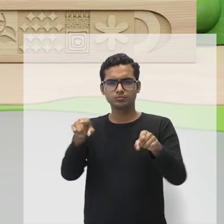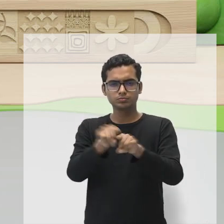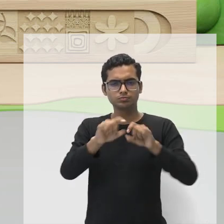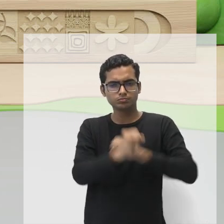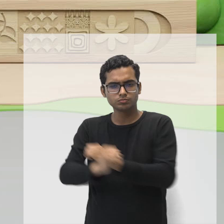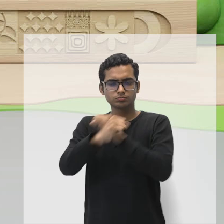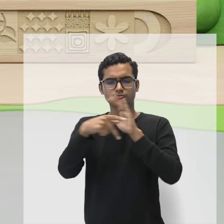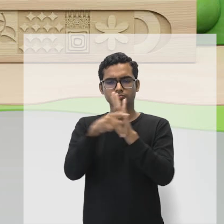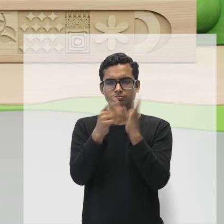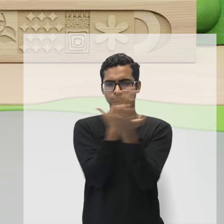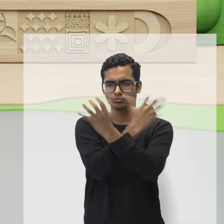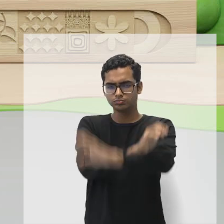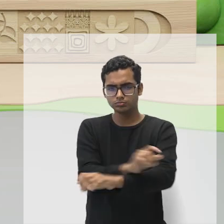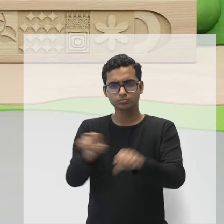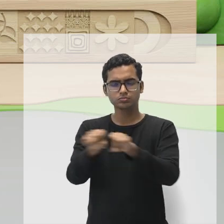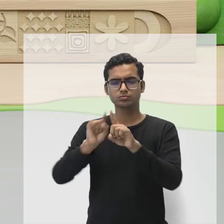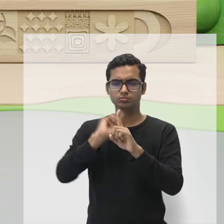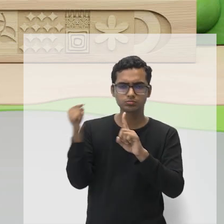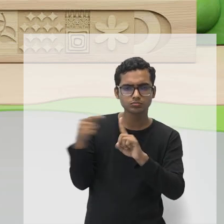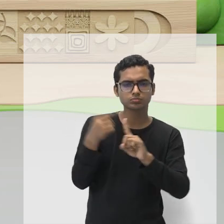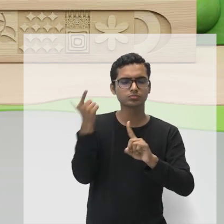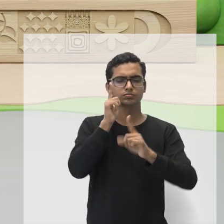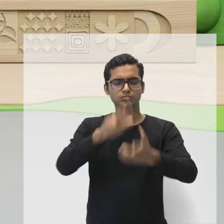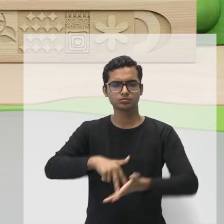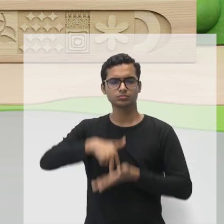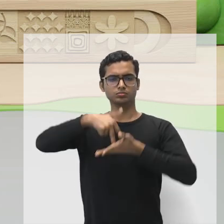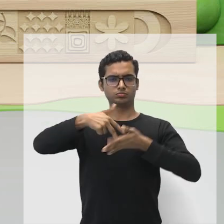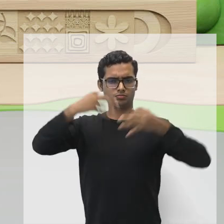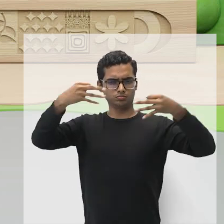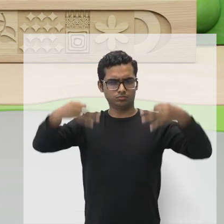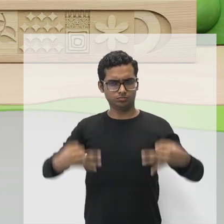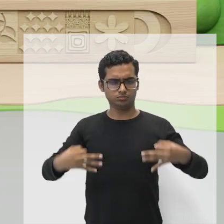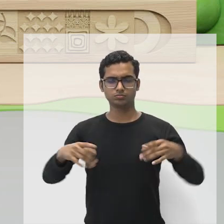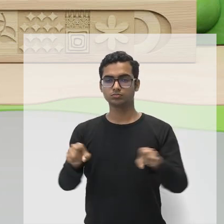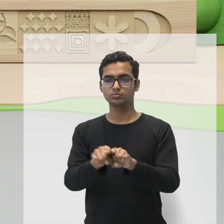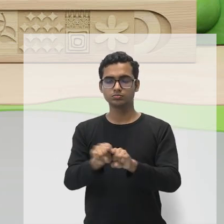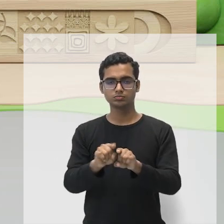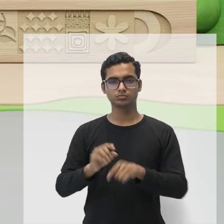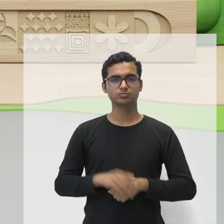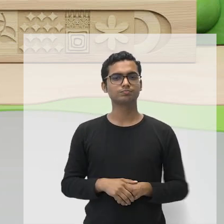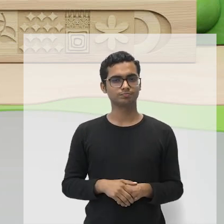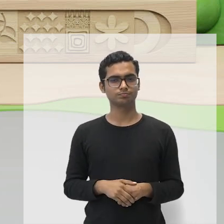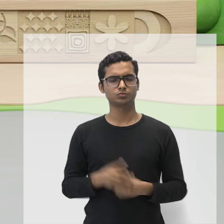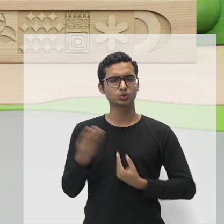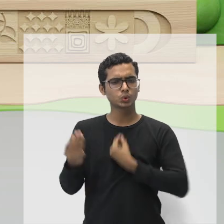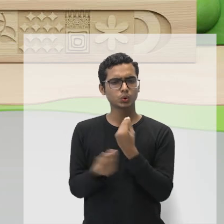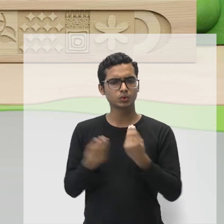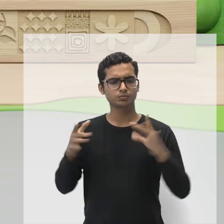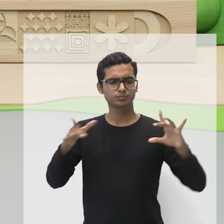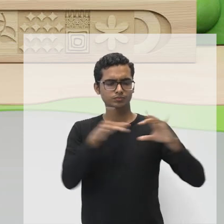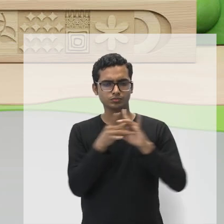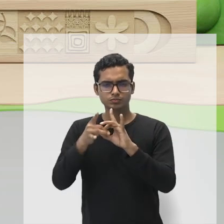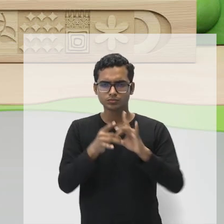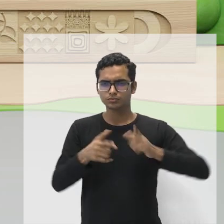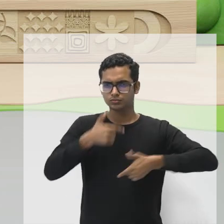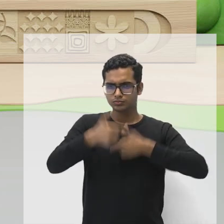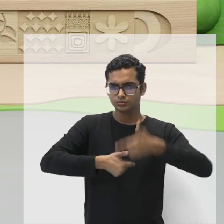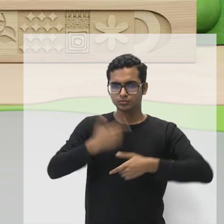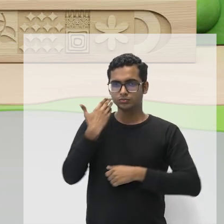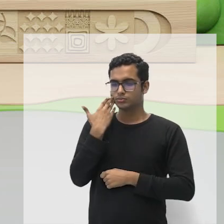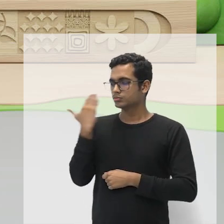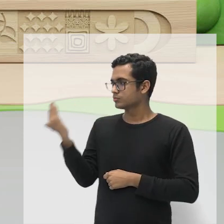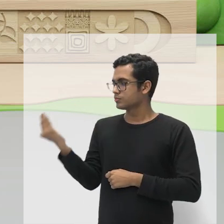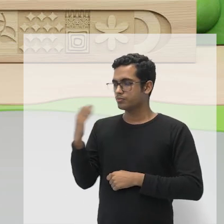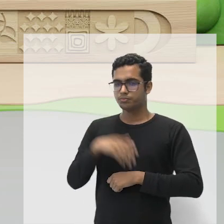os ossos, mantendo a nossa postura. E como os dois trabalham junto, professoras? Vamos ver essa